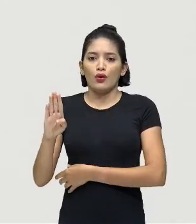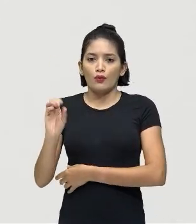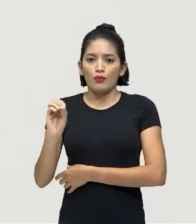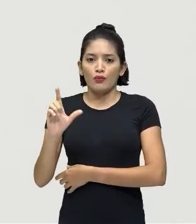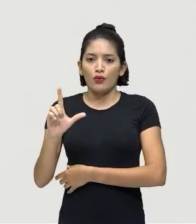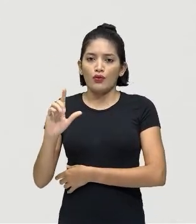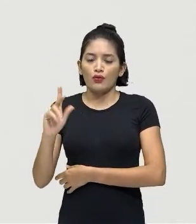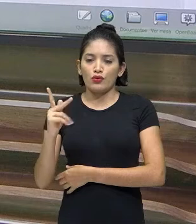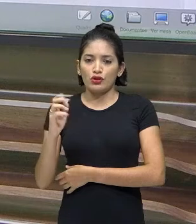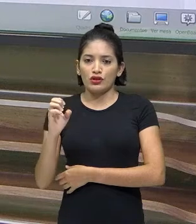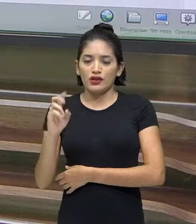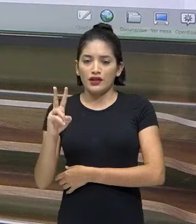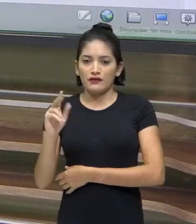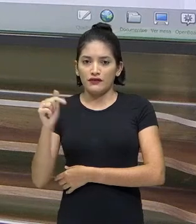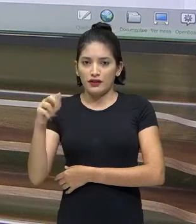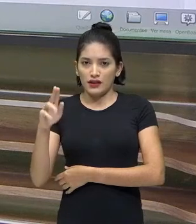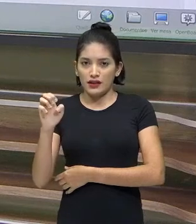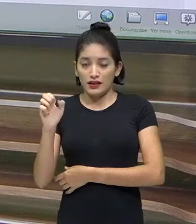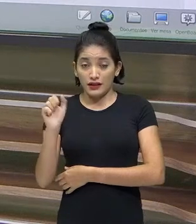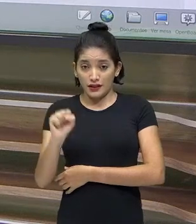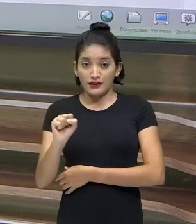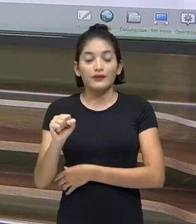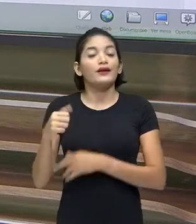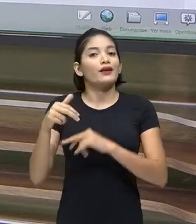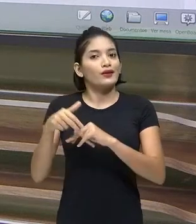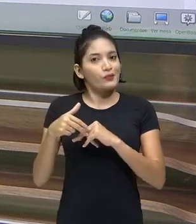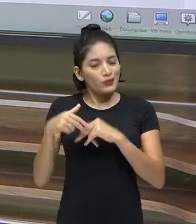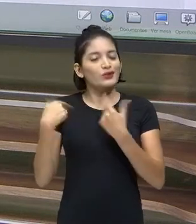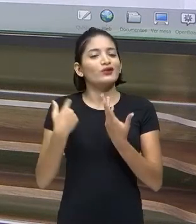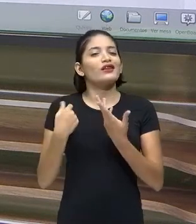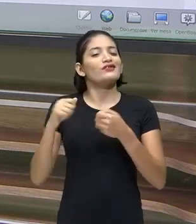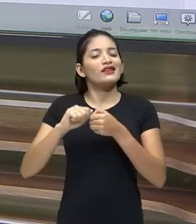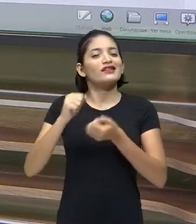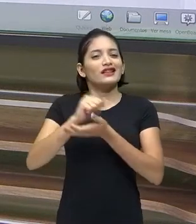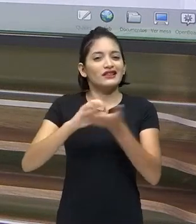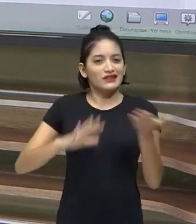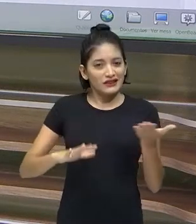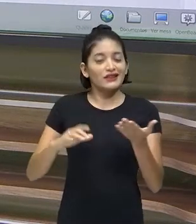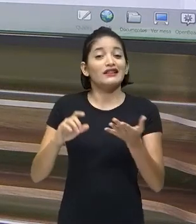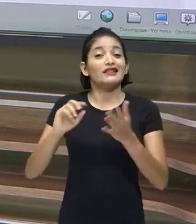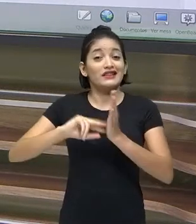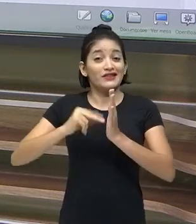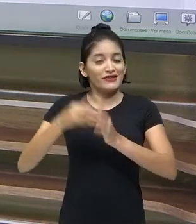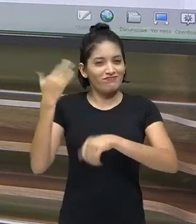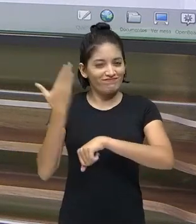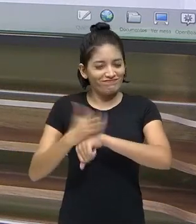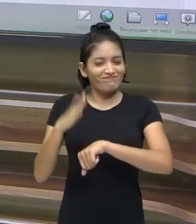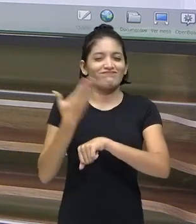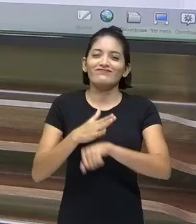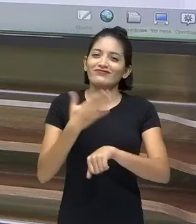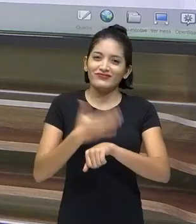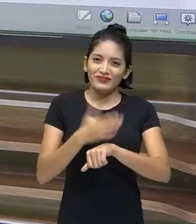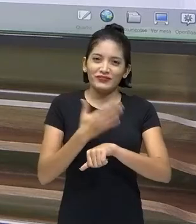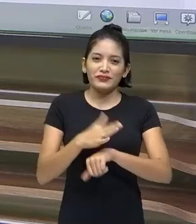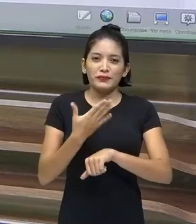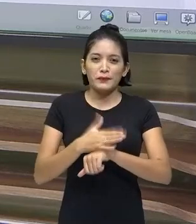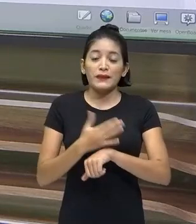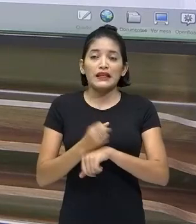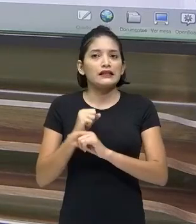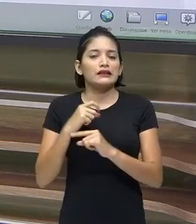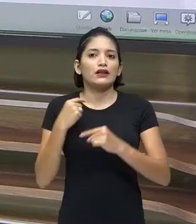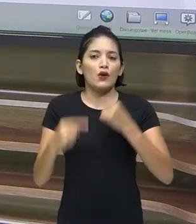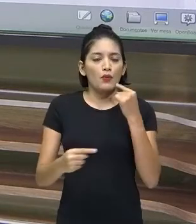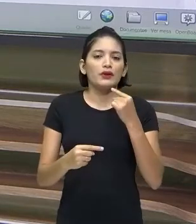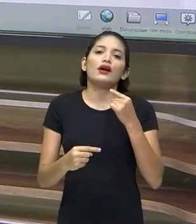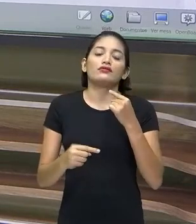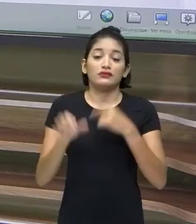tá bom? Então, aí é para isso que a gente faz essas atividades que se chamam praticando. Então, eu me equivocar